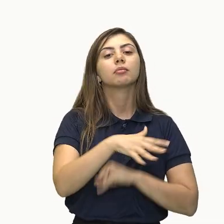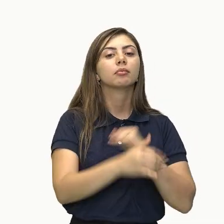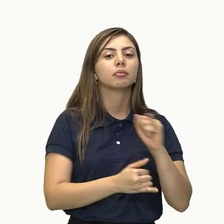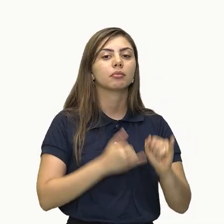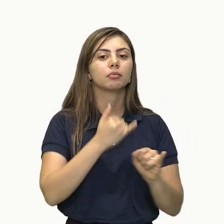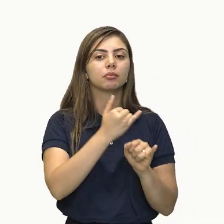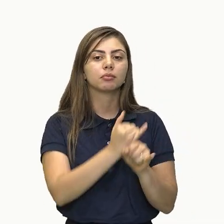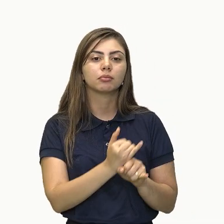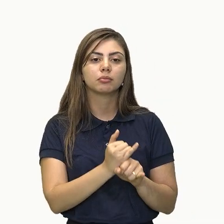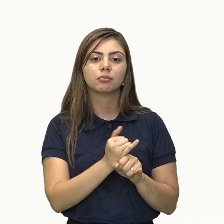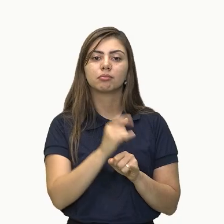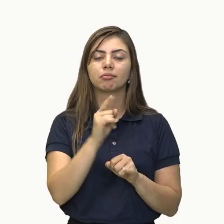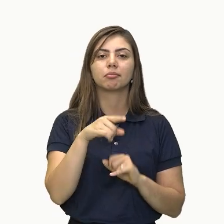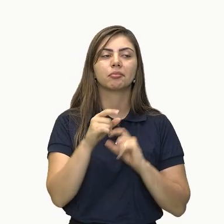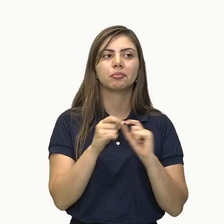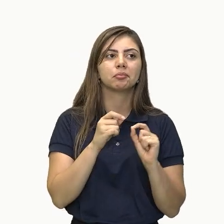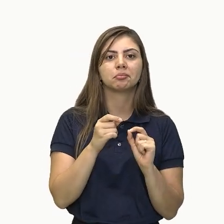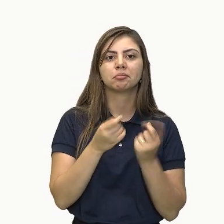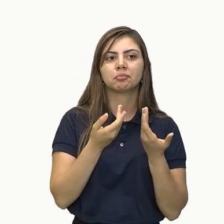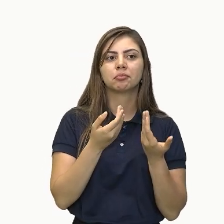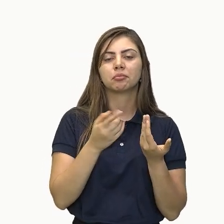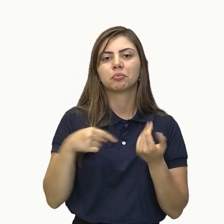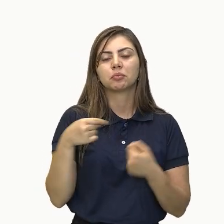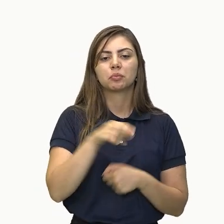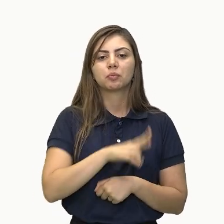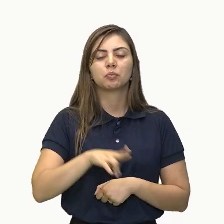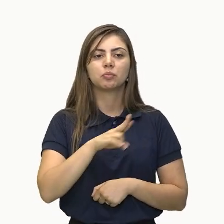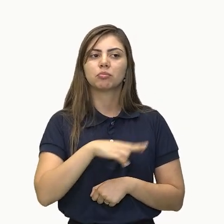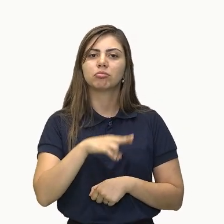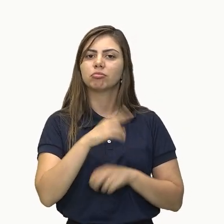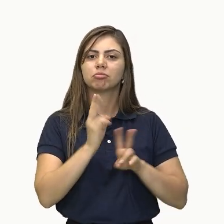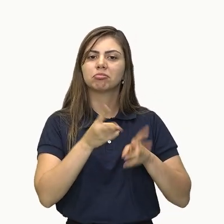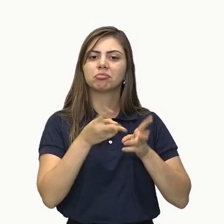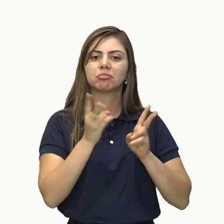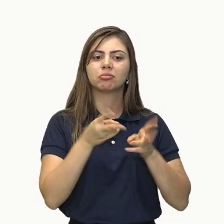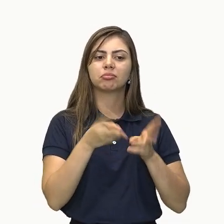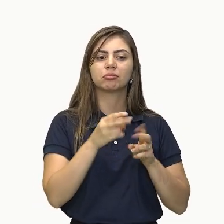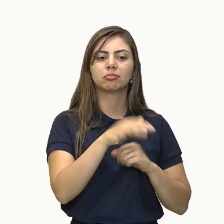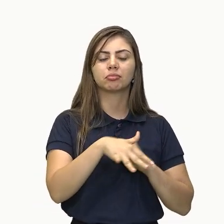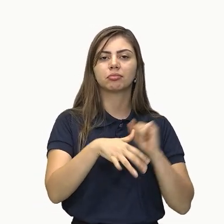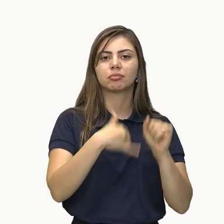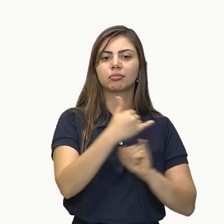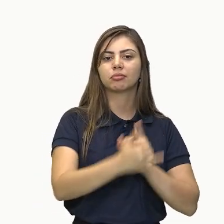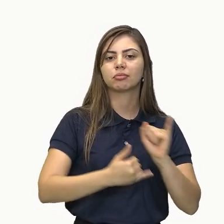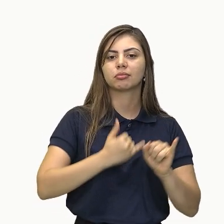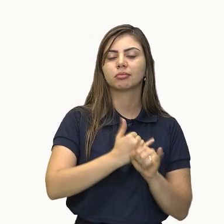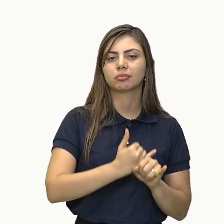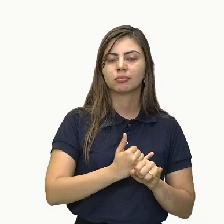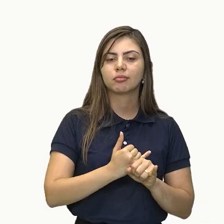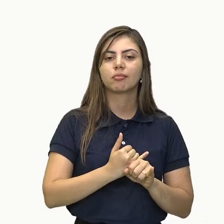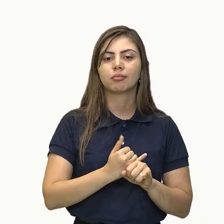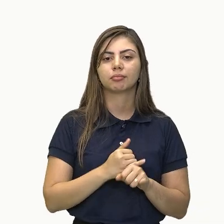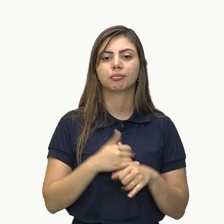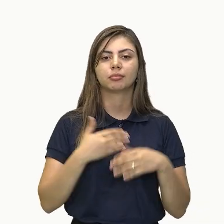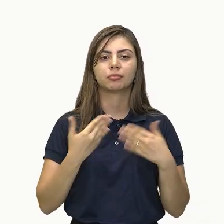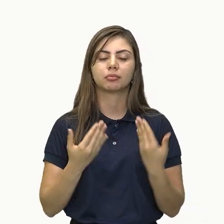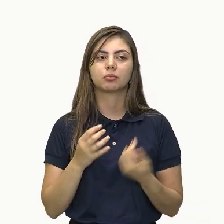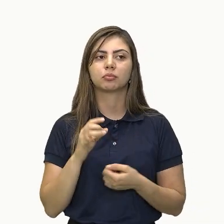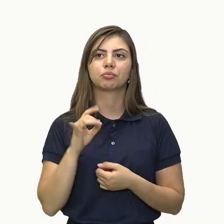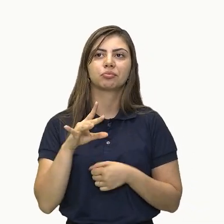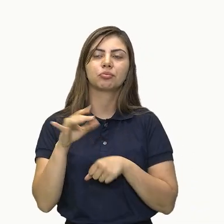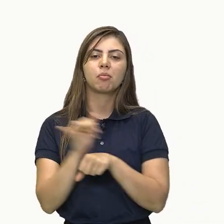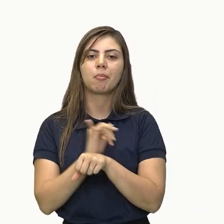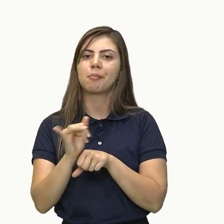praticamente a forma padrão na internet, né? Ela se torna uma forma padrão e não mais uma